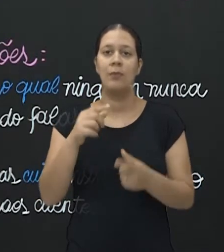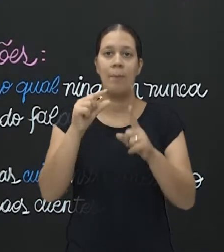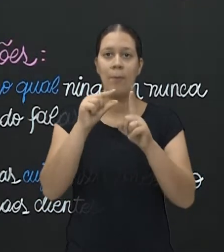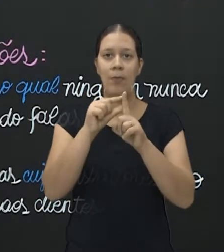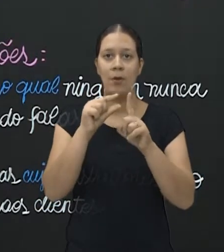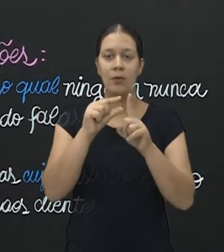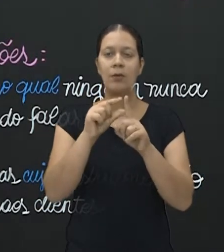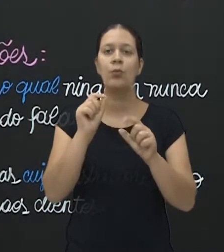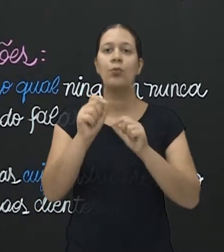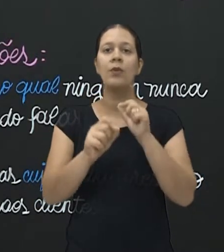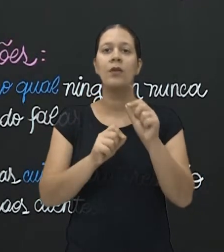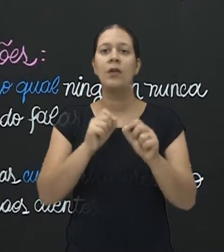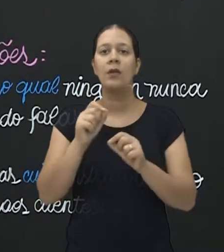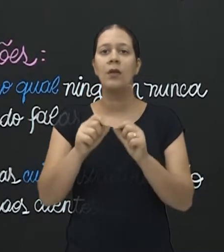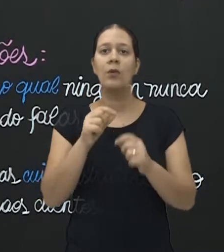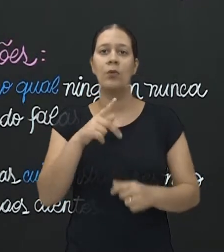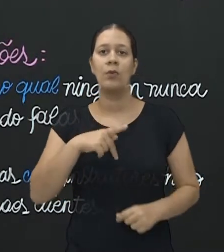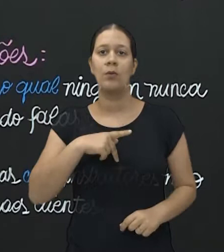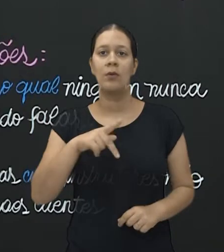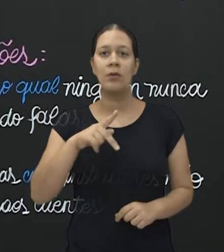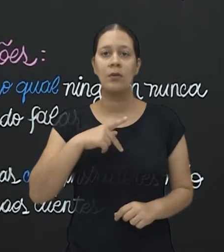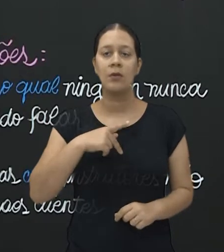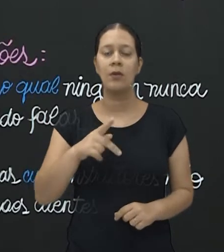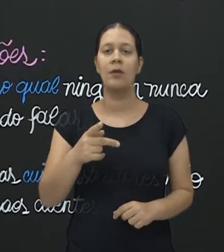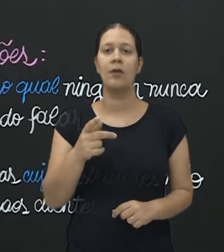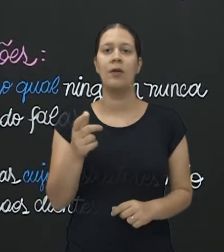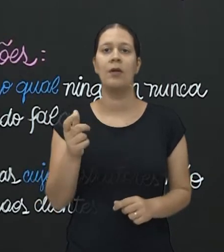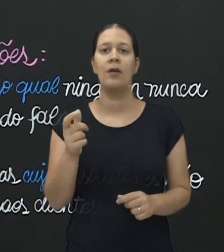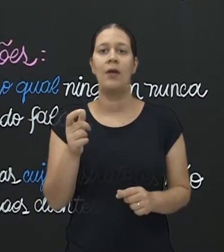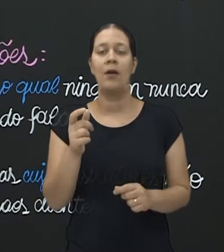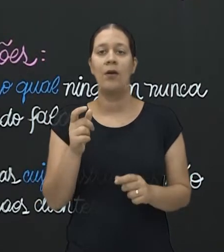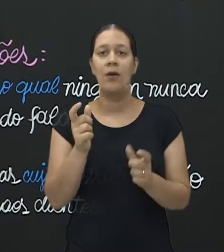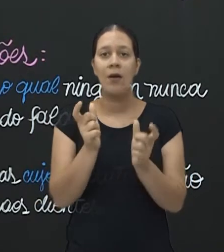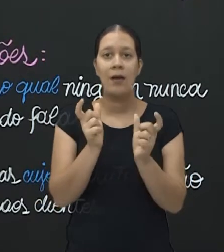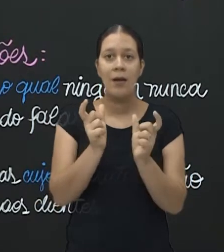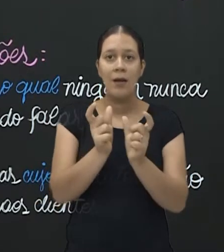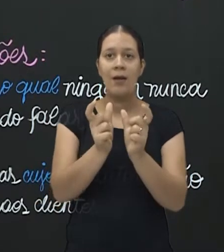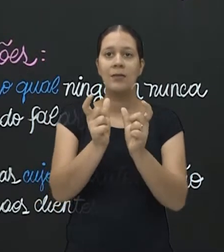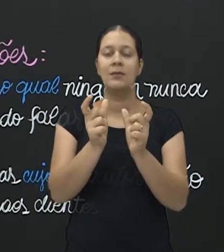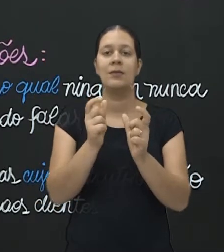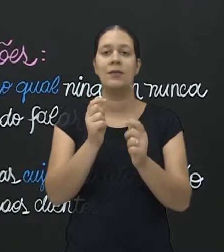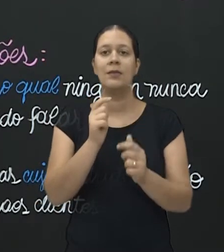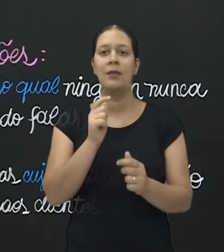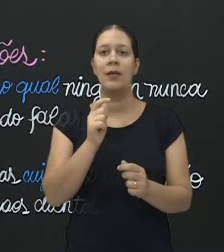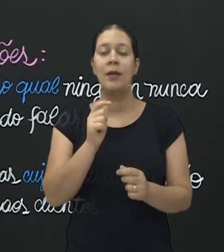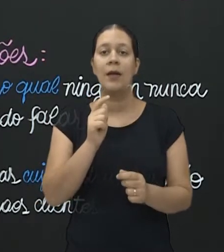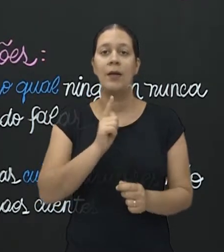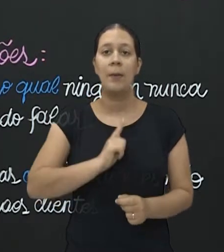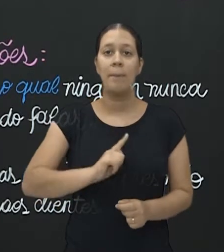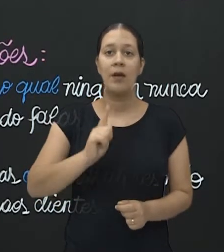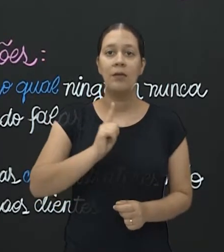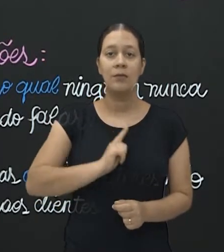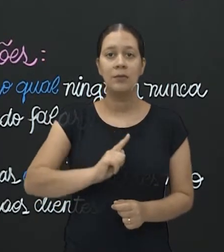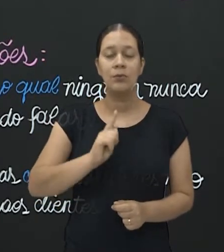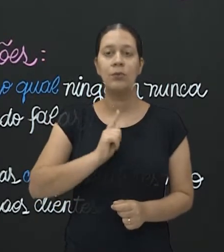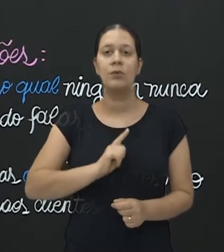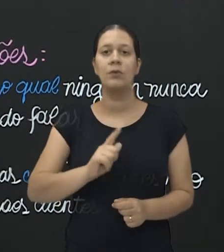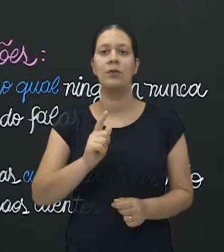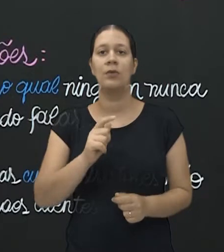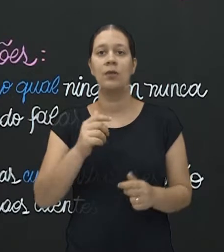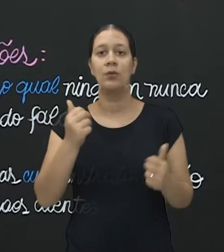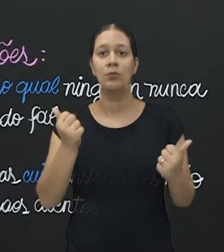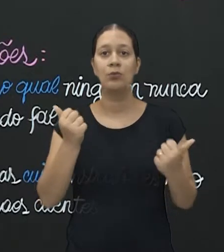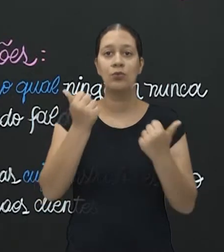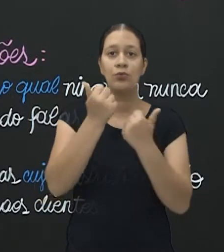lembrando o que é um pronome. O pronome é aquela classe gramatical, né, do ponto de vista morfológico. O pronome é uma classe gramatical que substitui